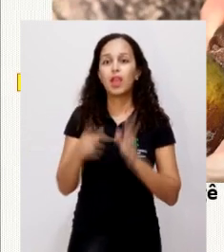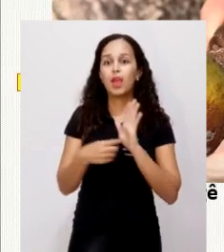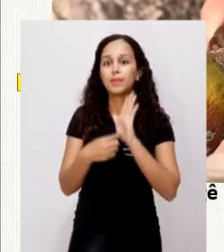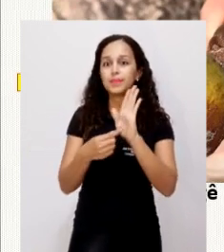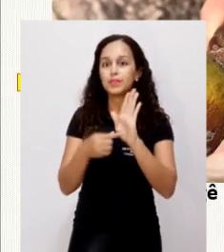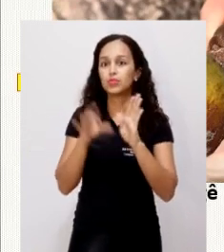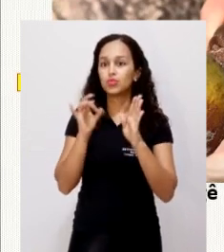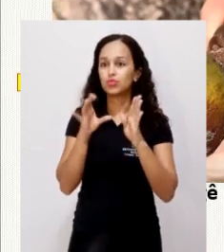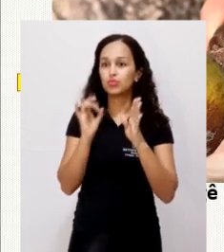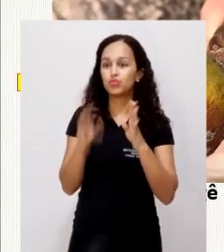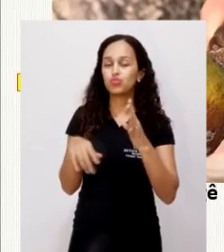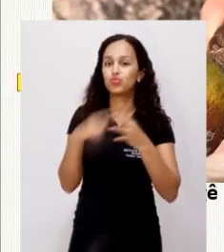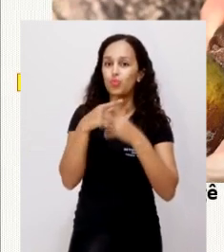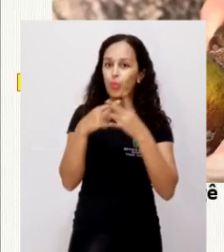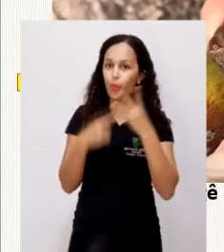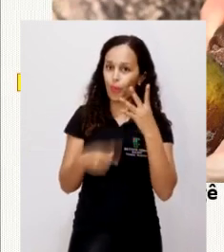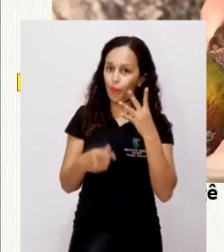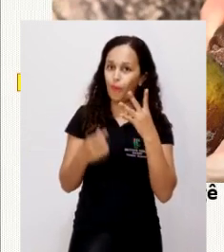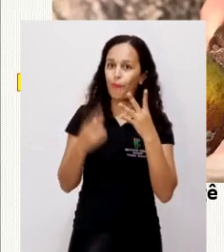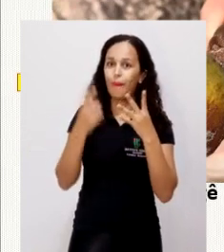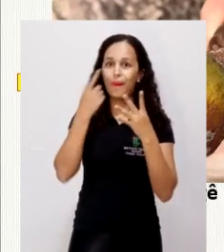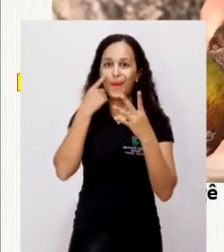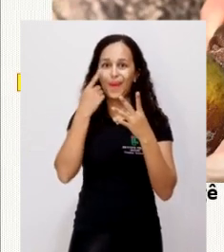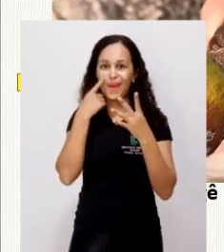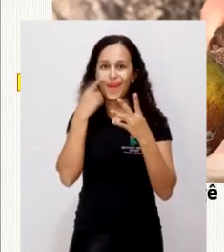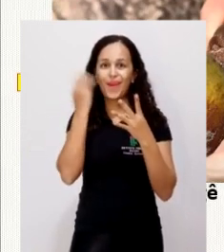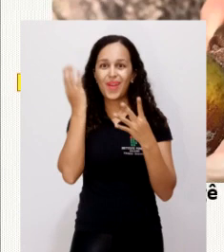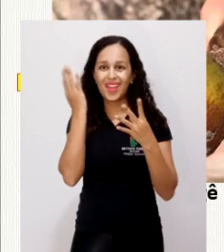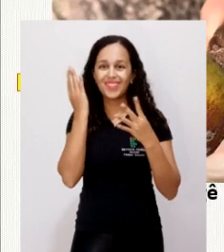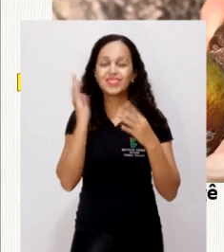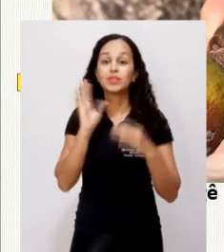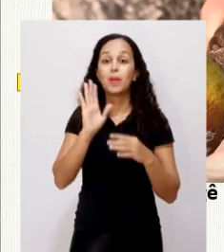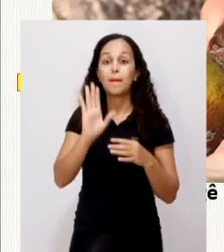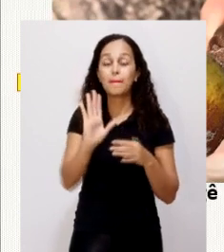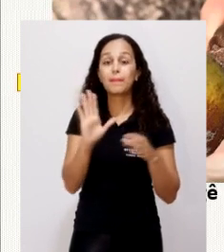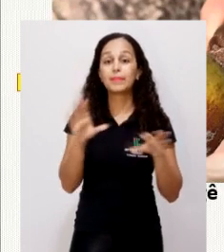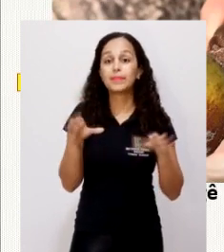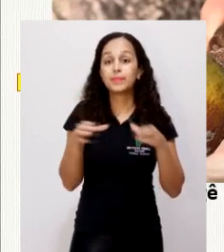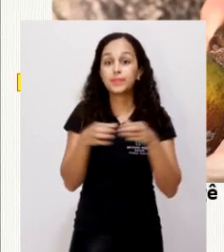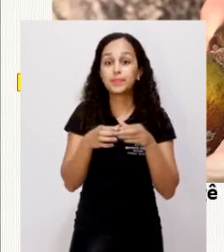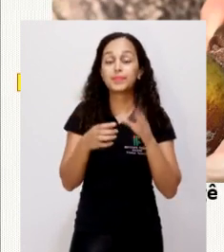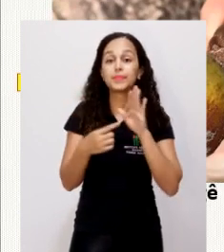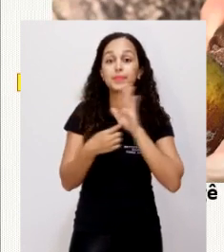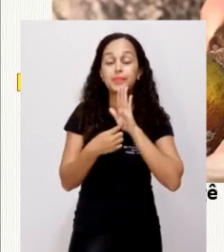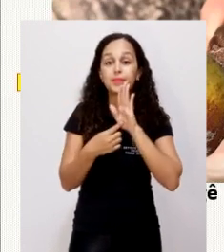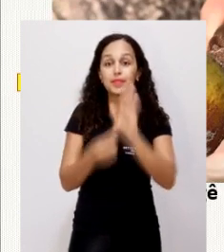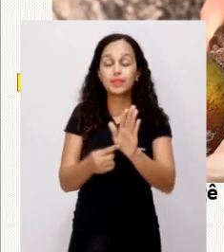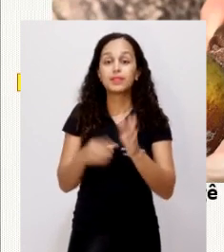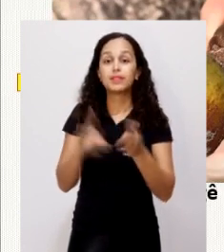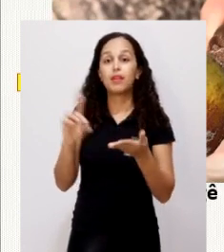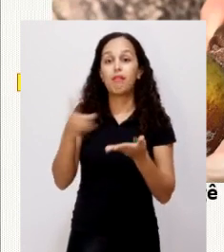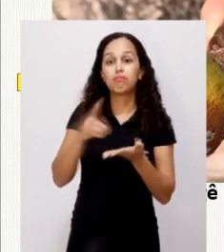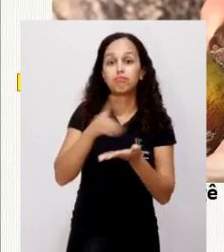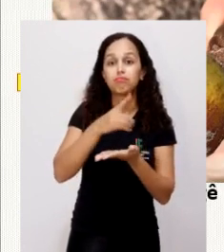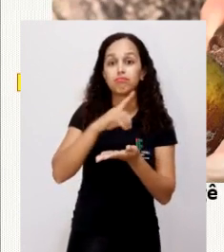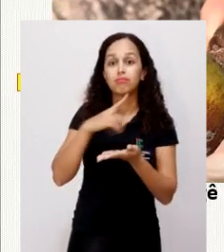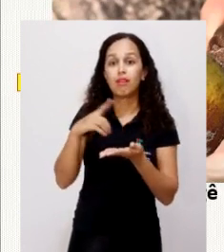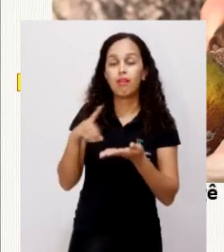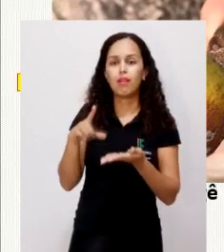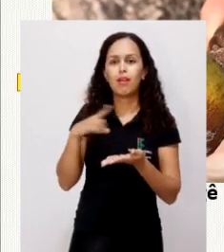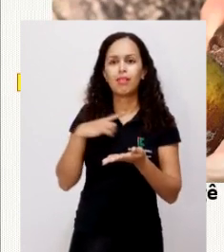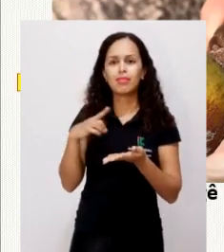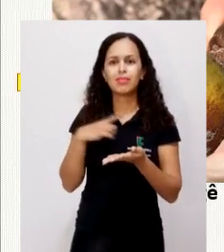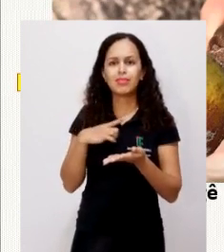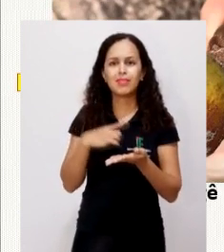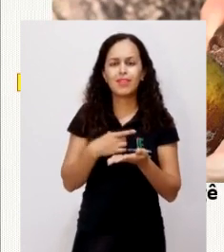Aqui eu apresentei só 4, mas o grupo Rede Punk Bahia menciona que a Chapada Diamantina tem